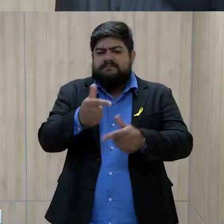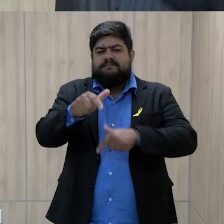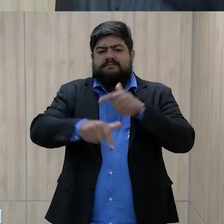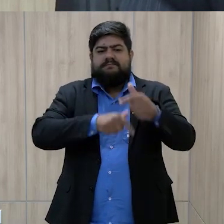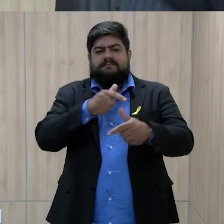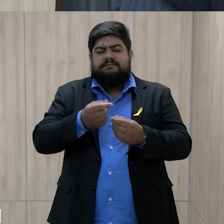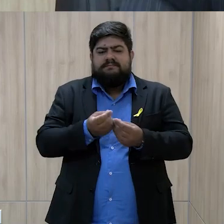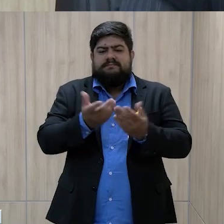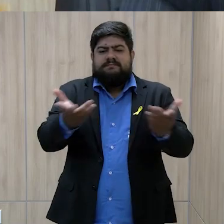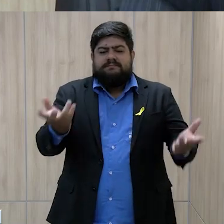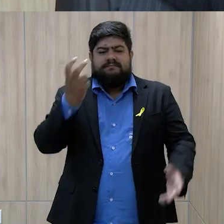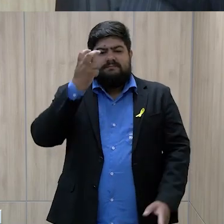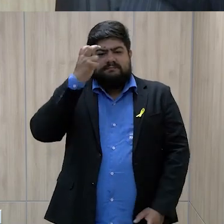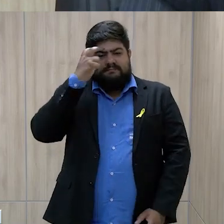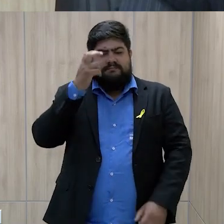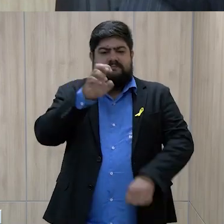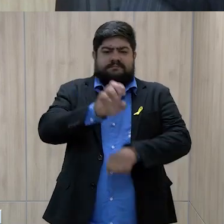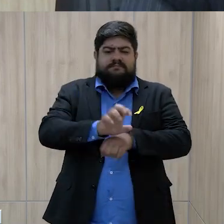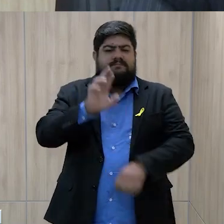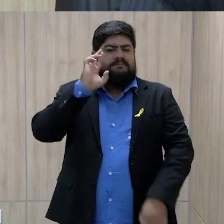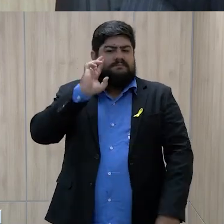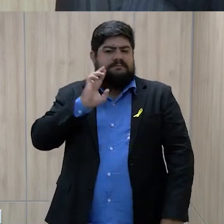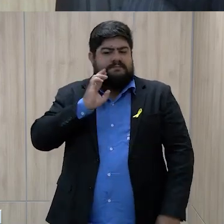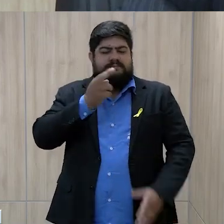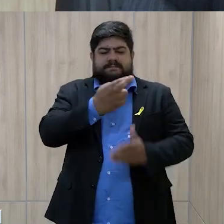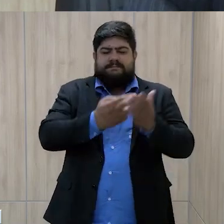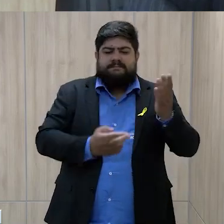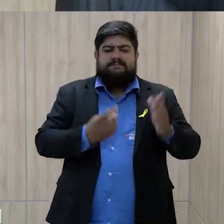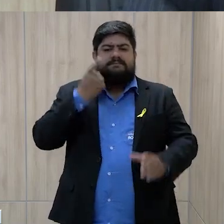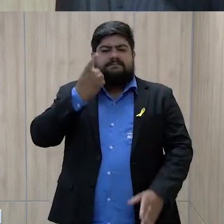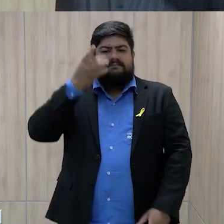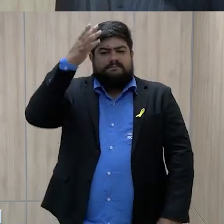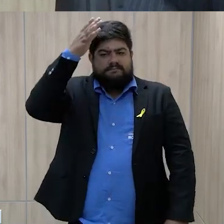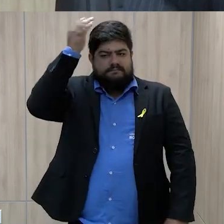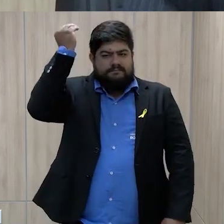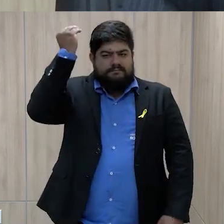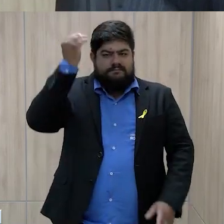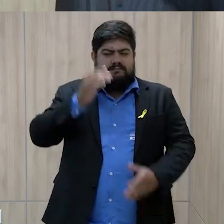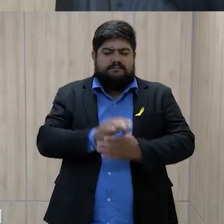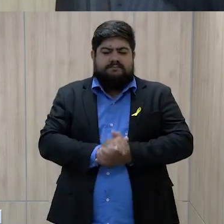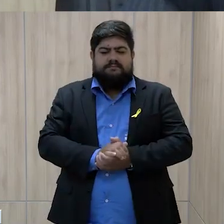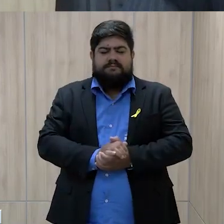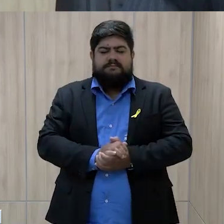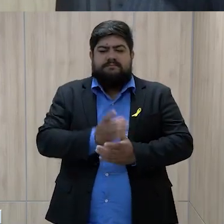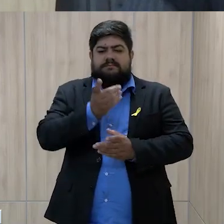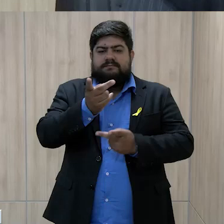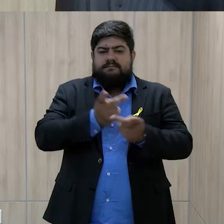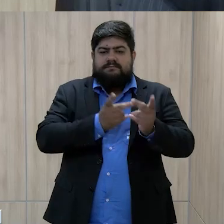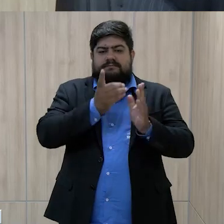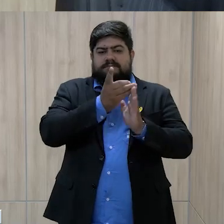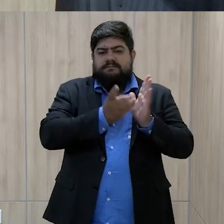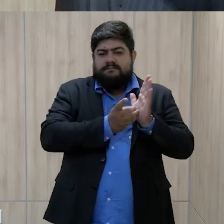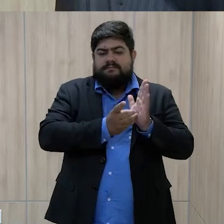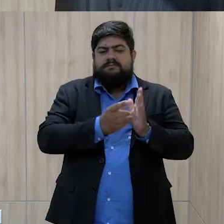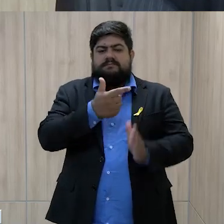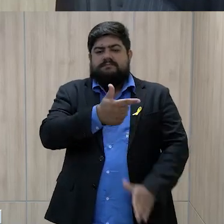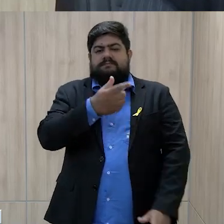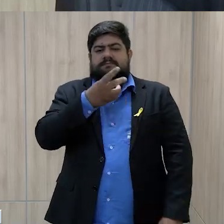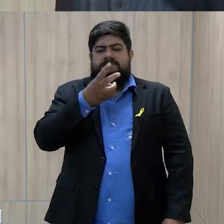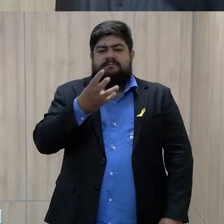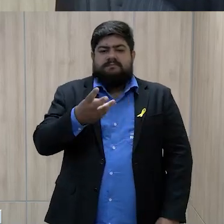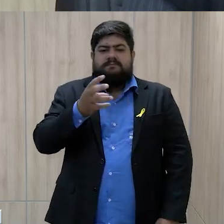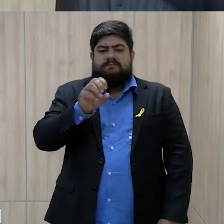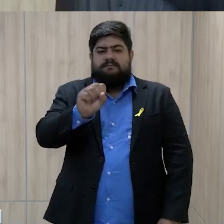aos relevantes e serviços prestados a cultura do Estado de Rondônia para relatar Deputado Rodrigo Camargo projeto de decreto